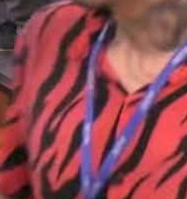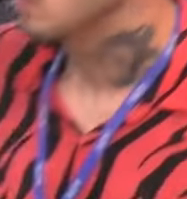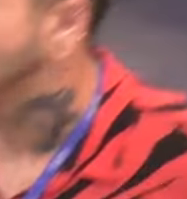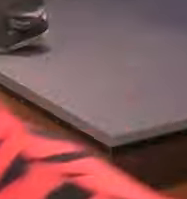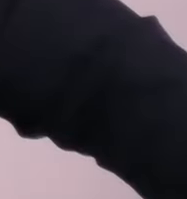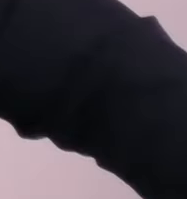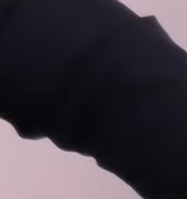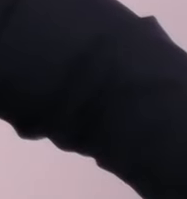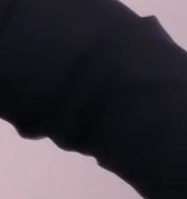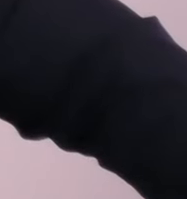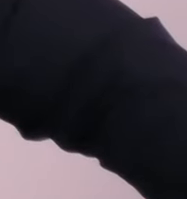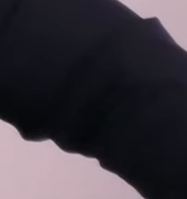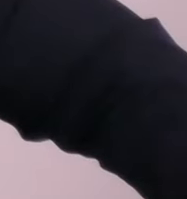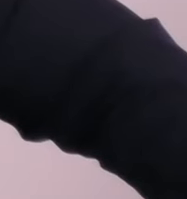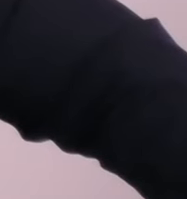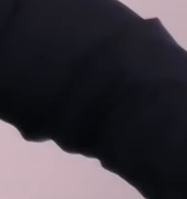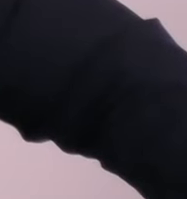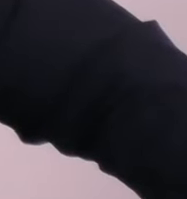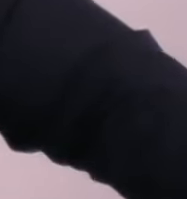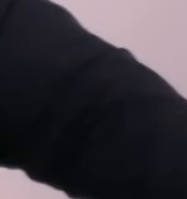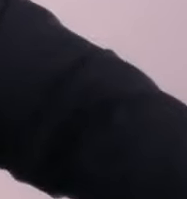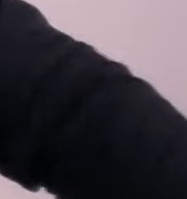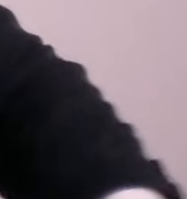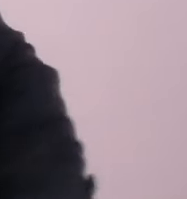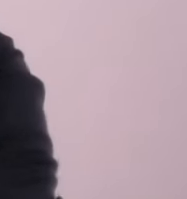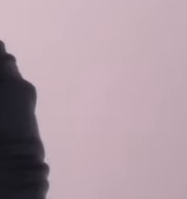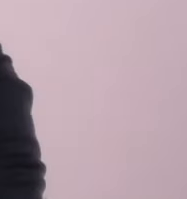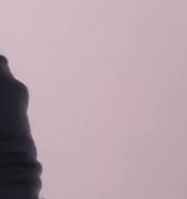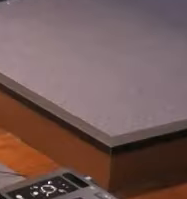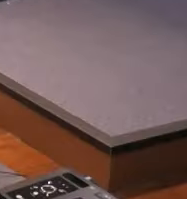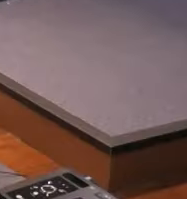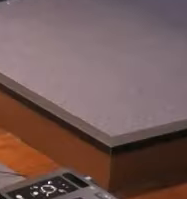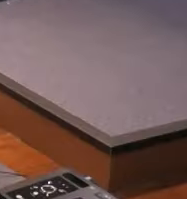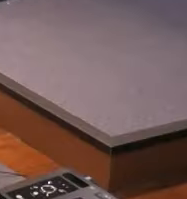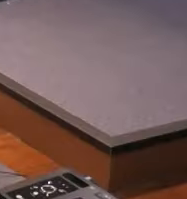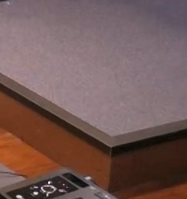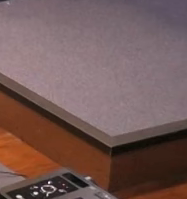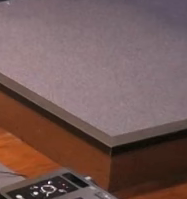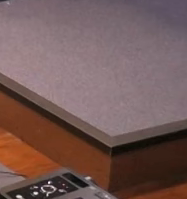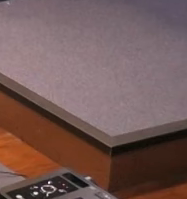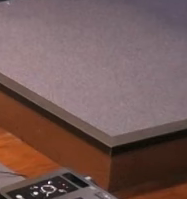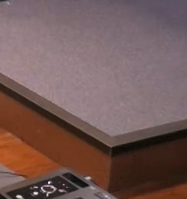Vereador Carlos Alberto, quer fazer uso da palavra? Vereador. Obrigado.